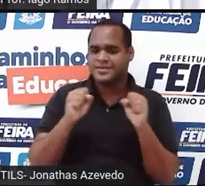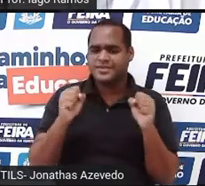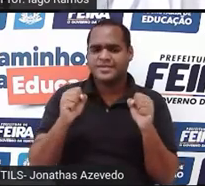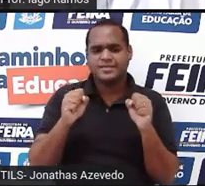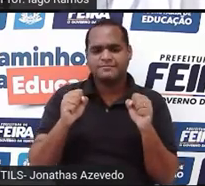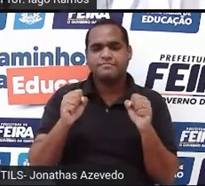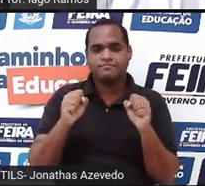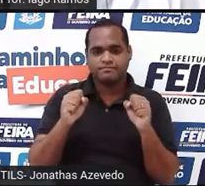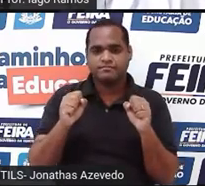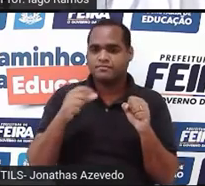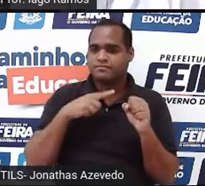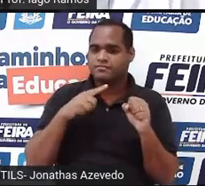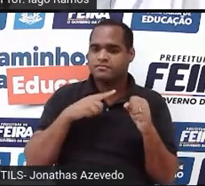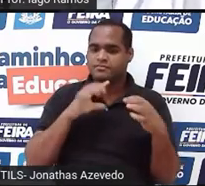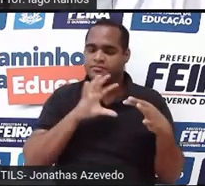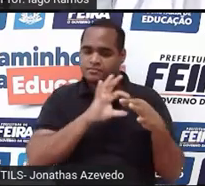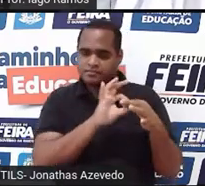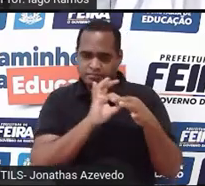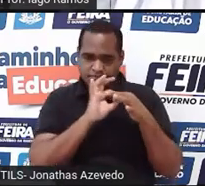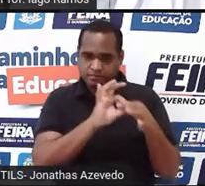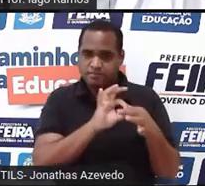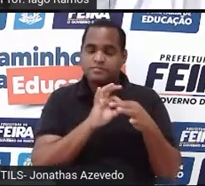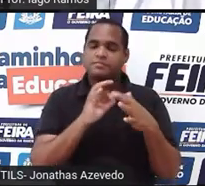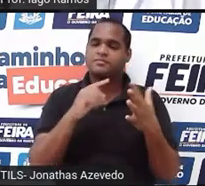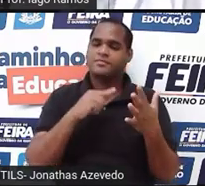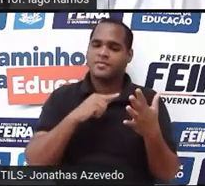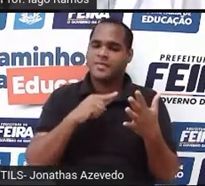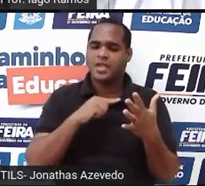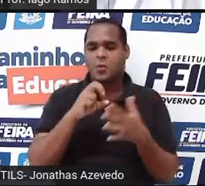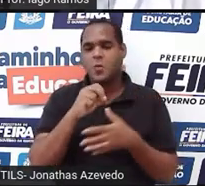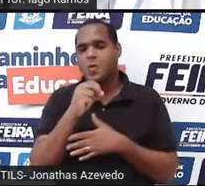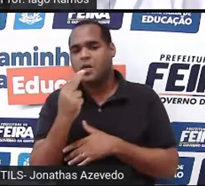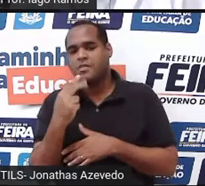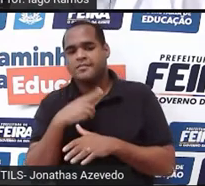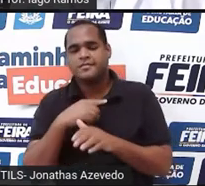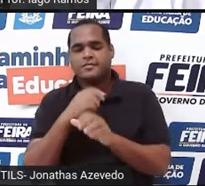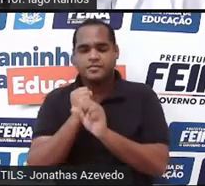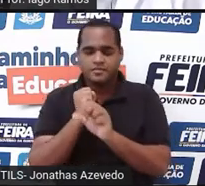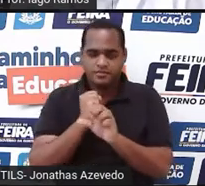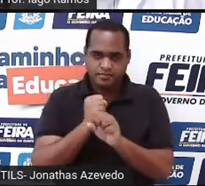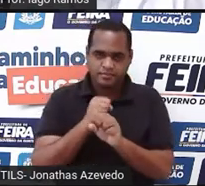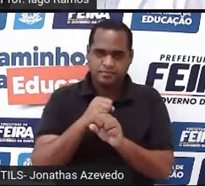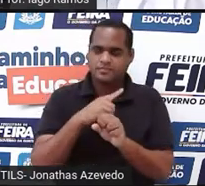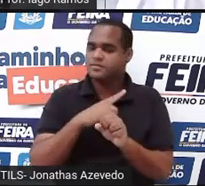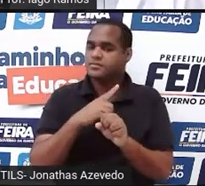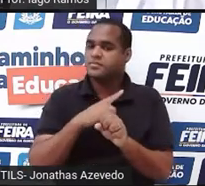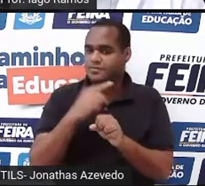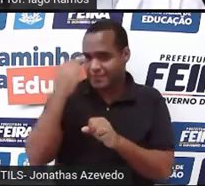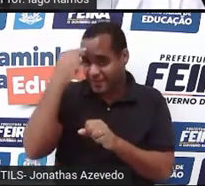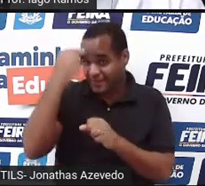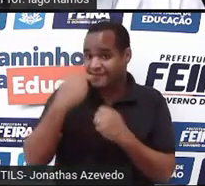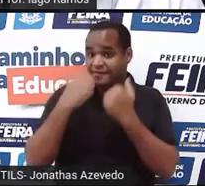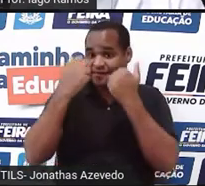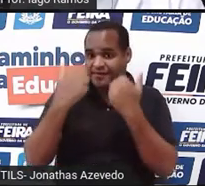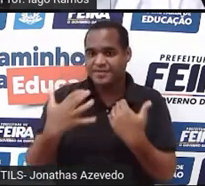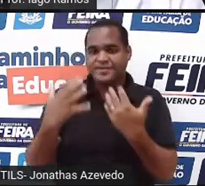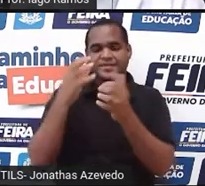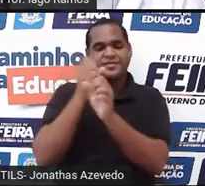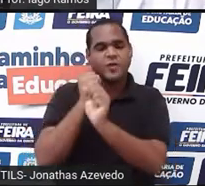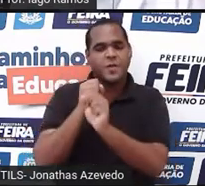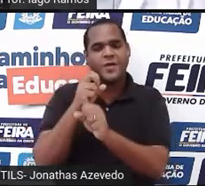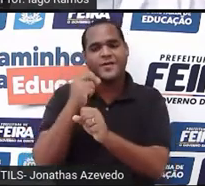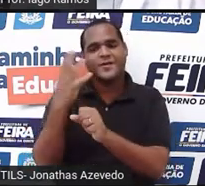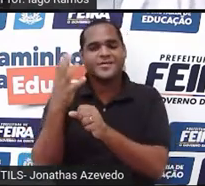é tudo e tem a ver com medidas ou quantidades falou de medidas falou de